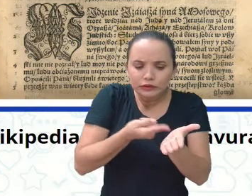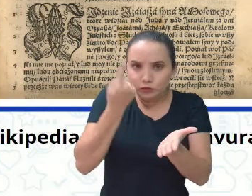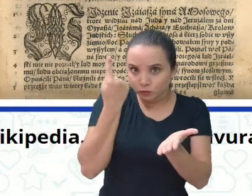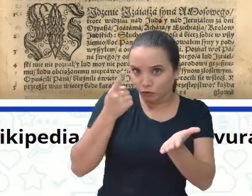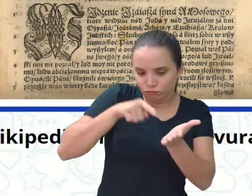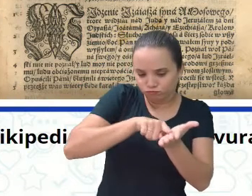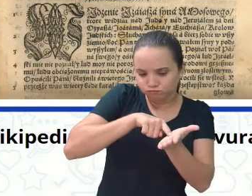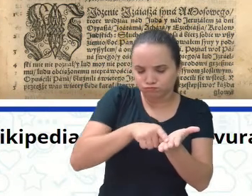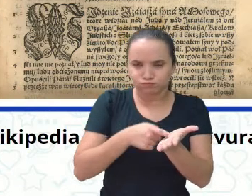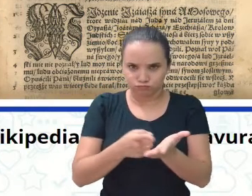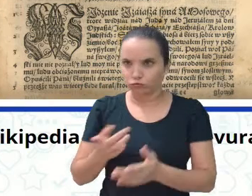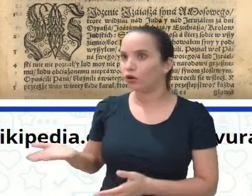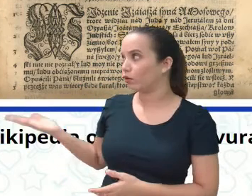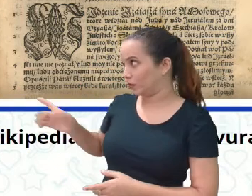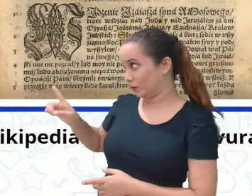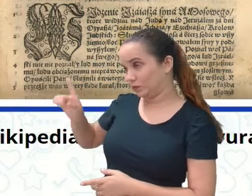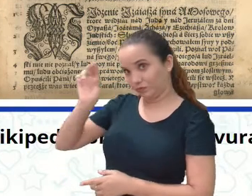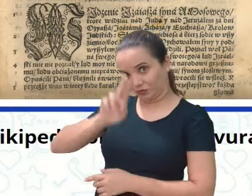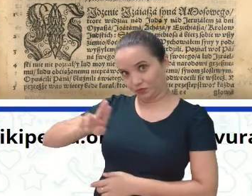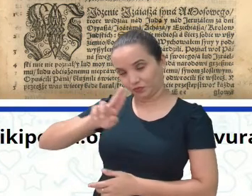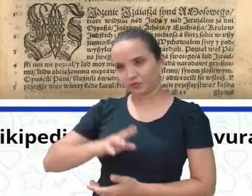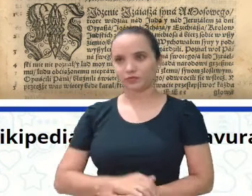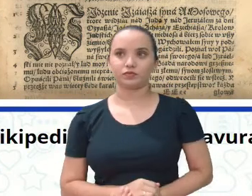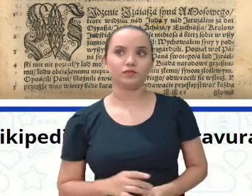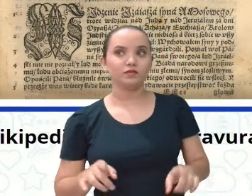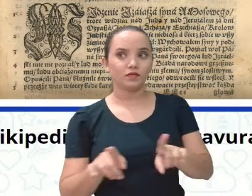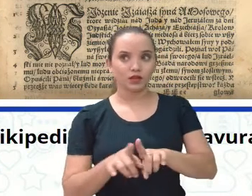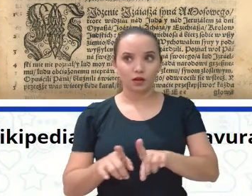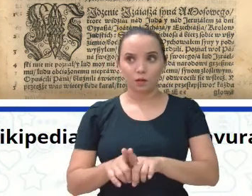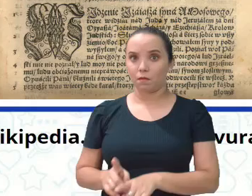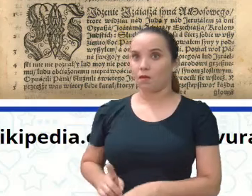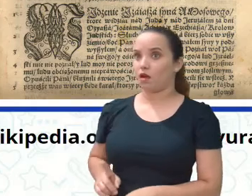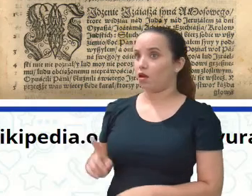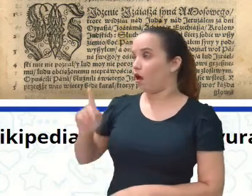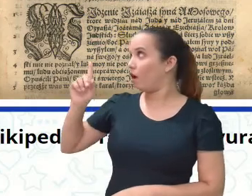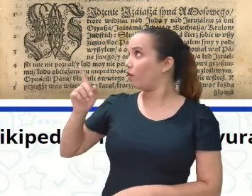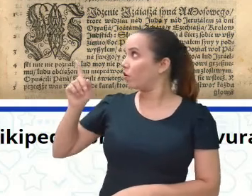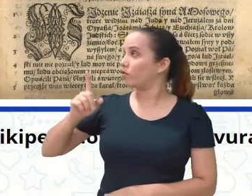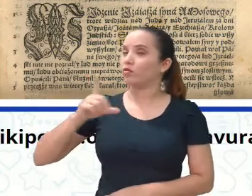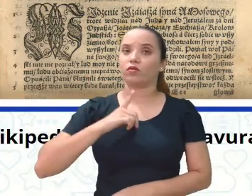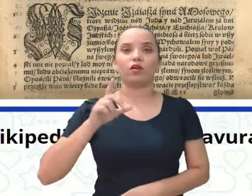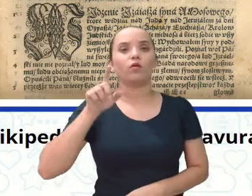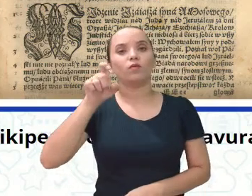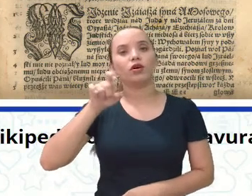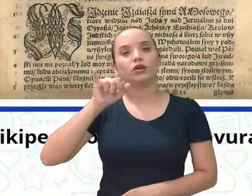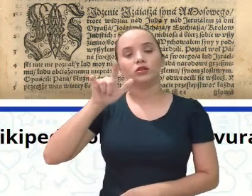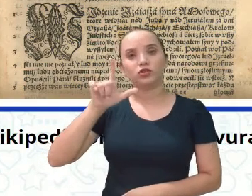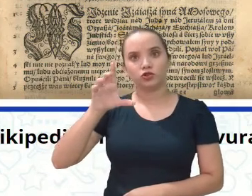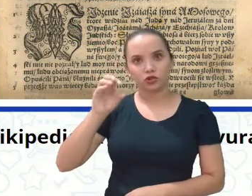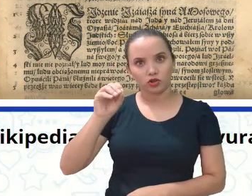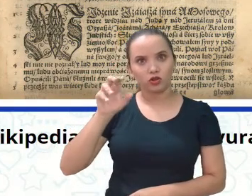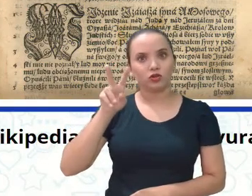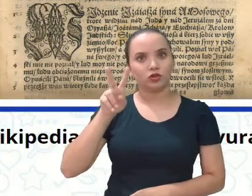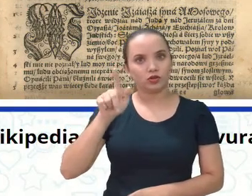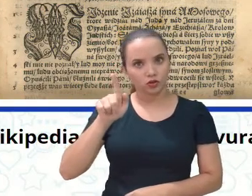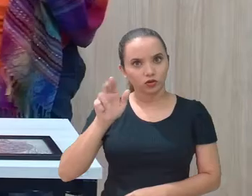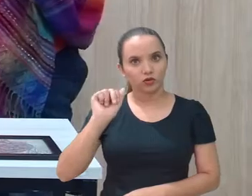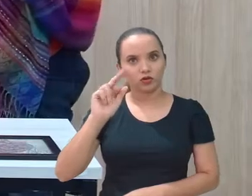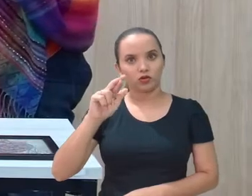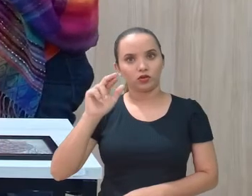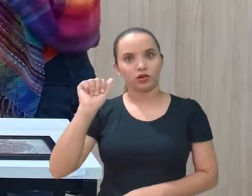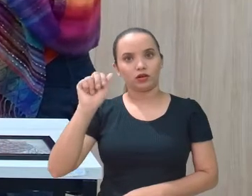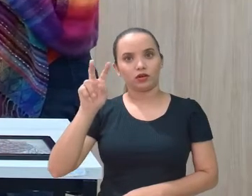trabalho feito, uma xilogravura, tá? E não é um cordel, não